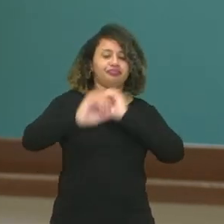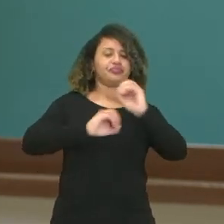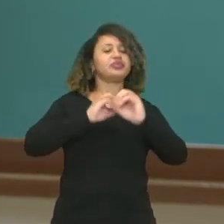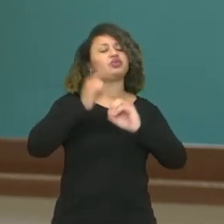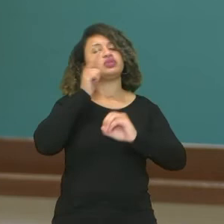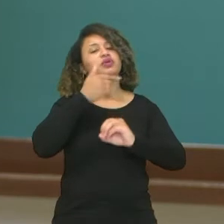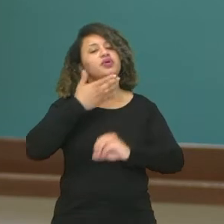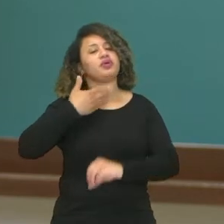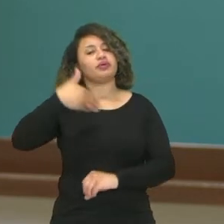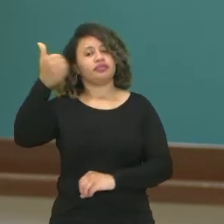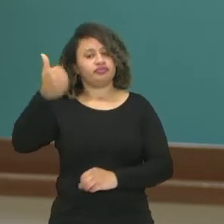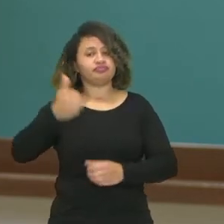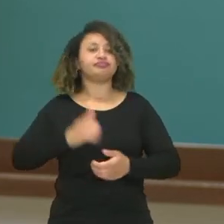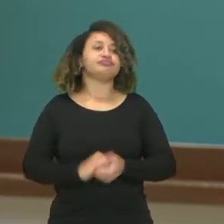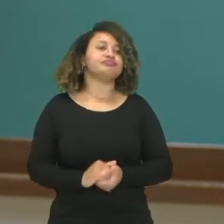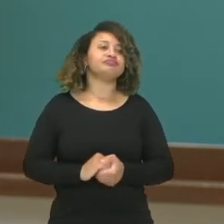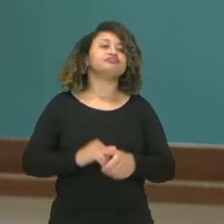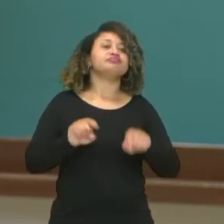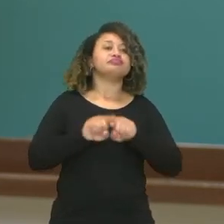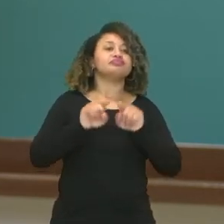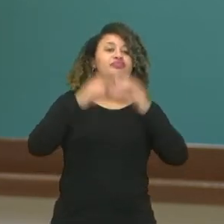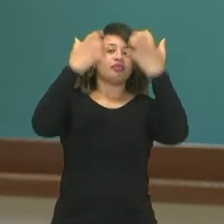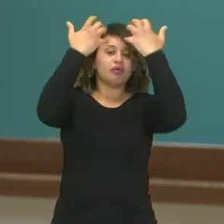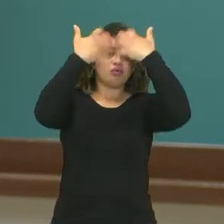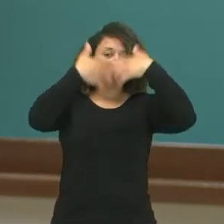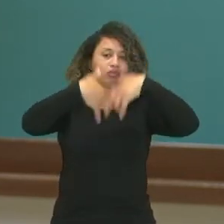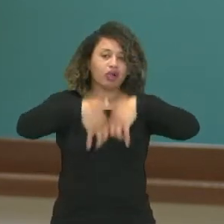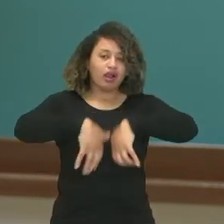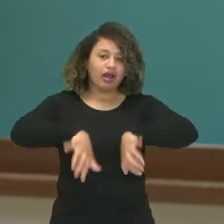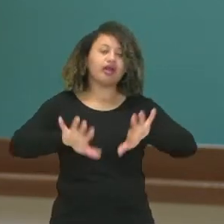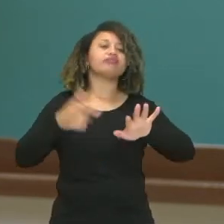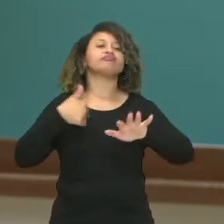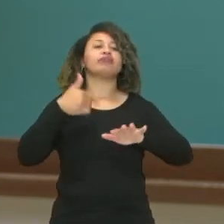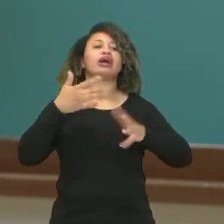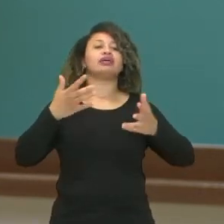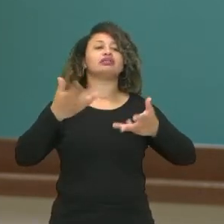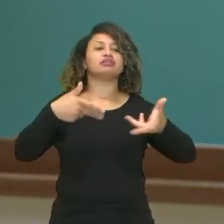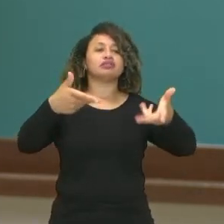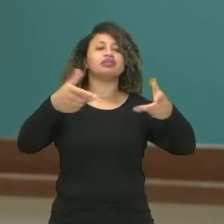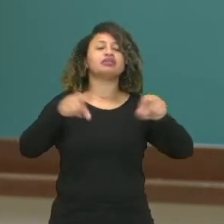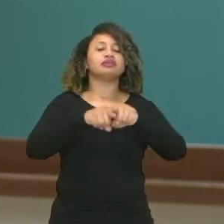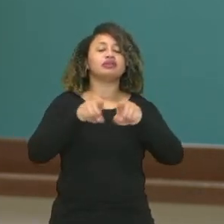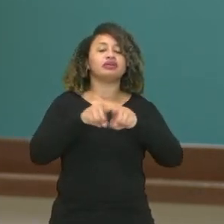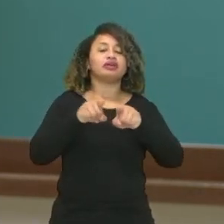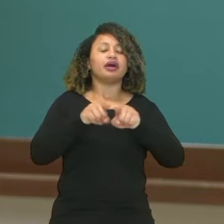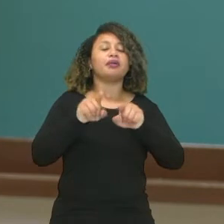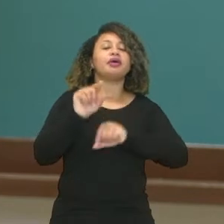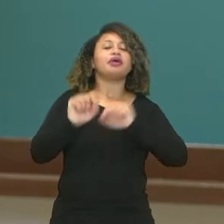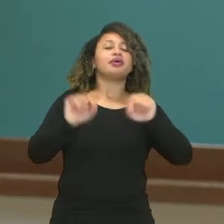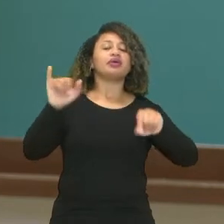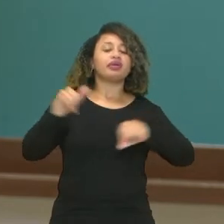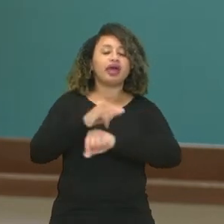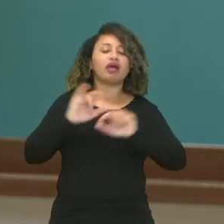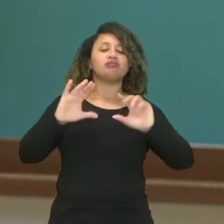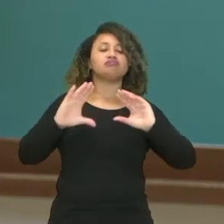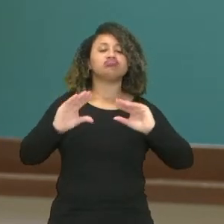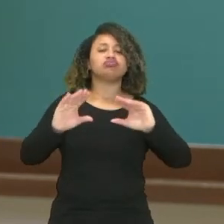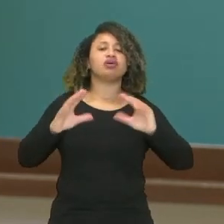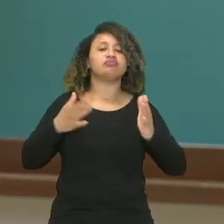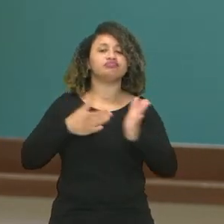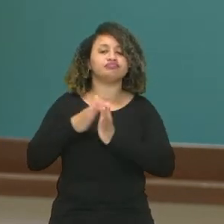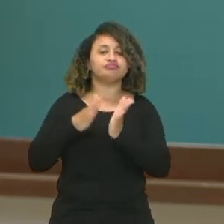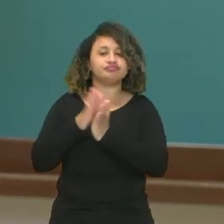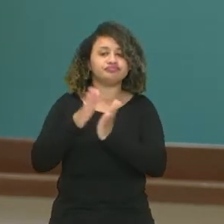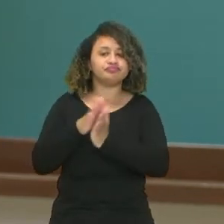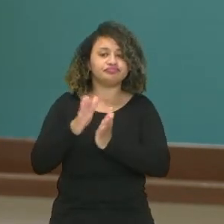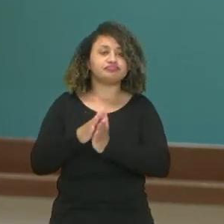melhore. Acelera o metabolismo e promove a queima de gordura. O que é importante a gente saber também? Eu posso